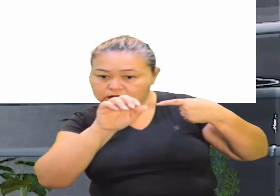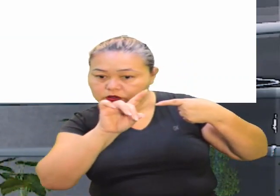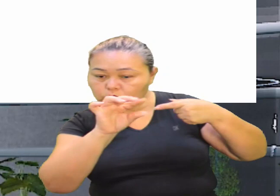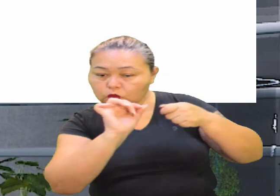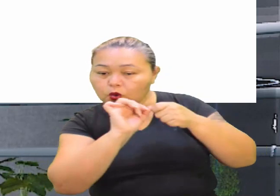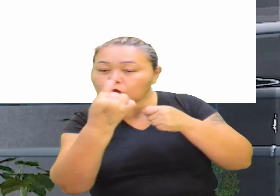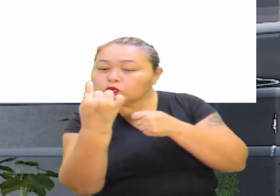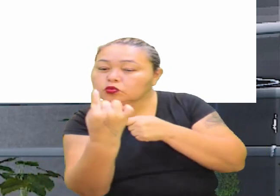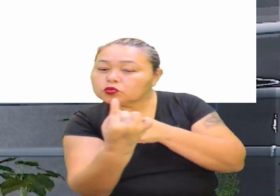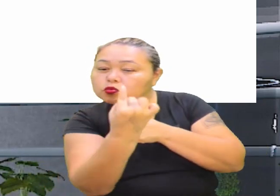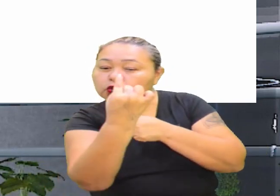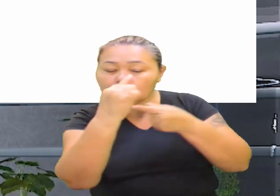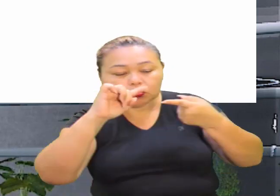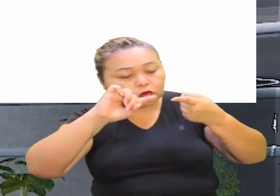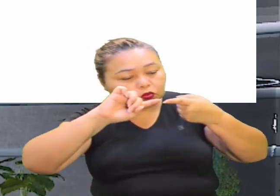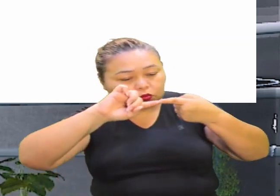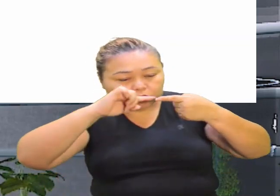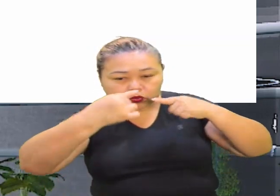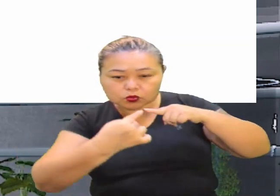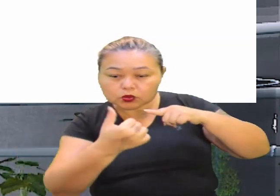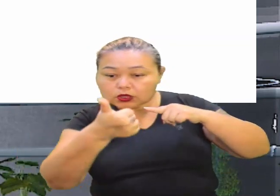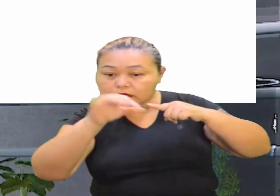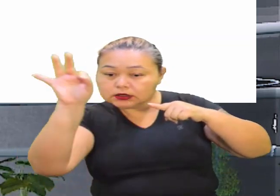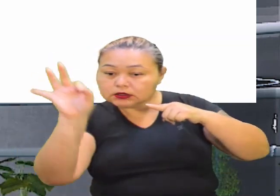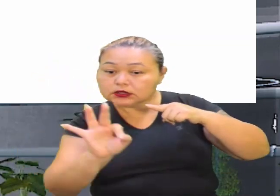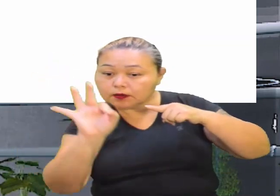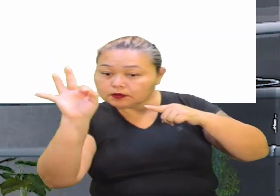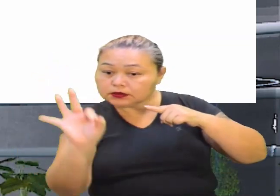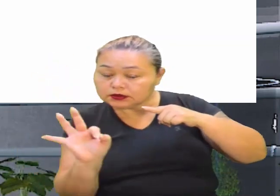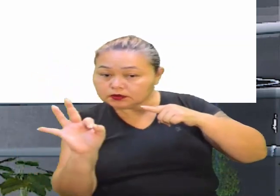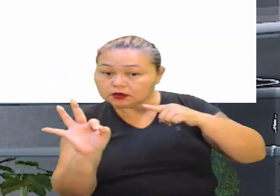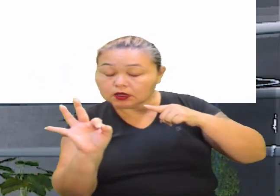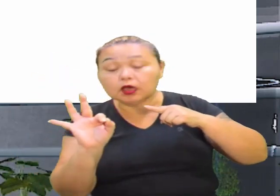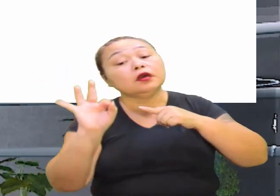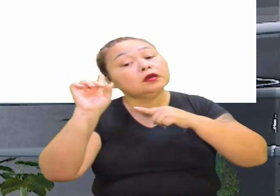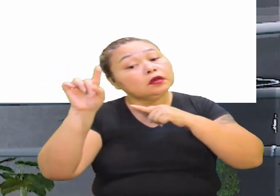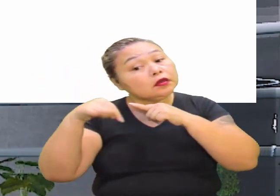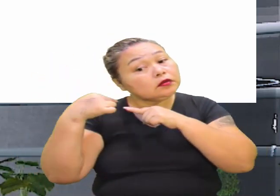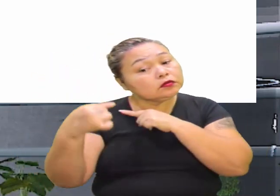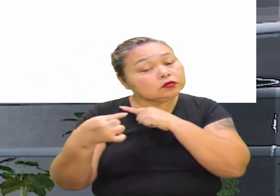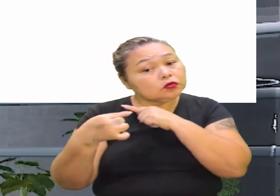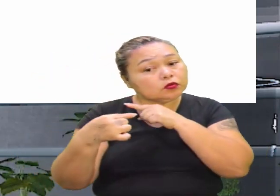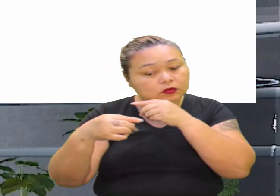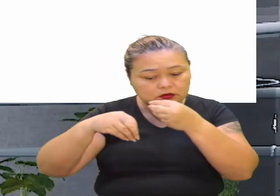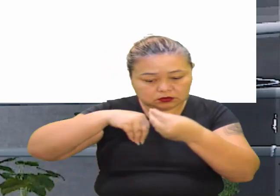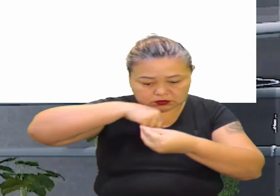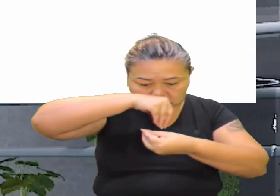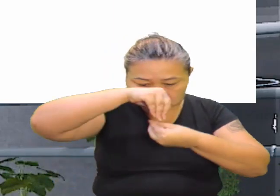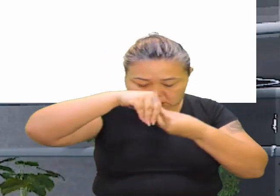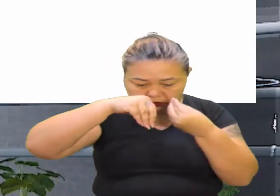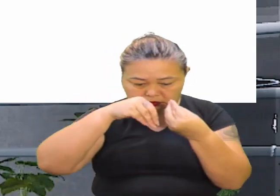fenótipo prevalece em 100%. Por isso que toda vez que se cruza